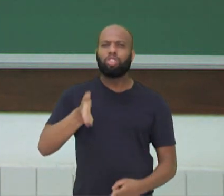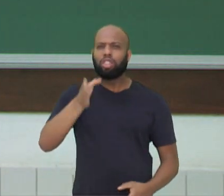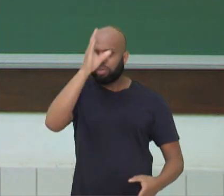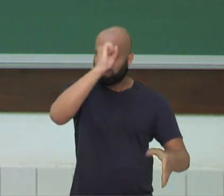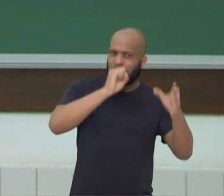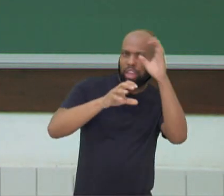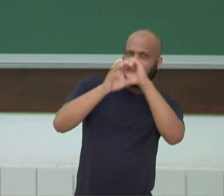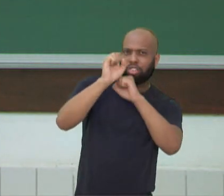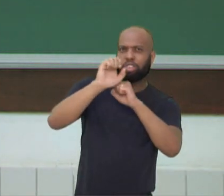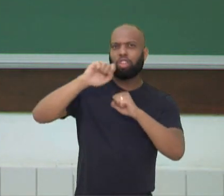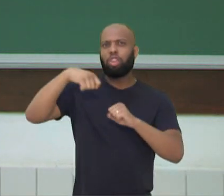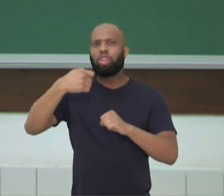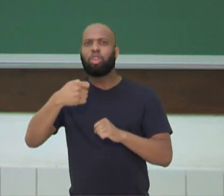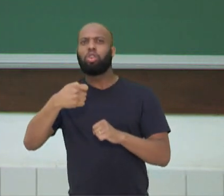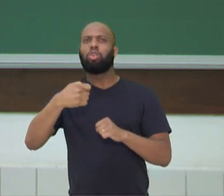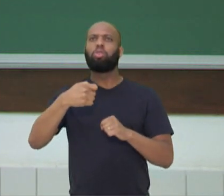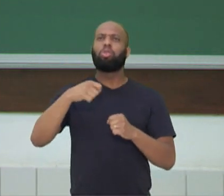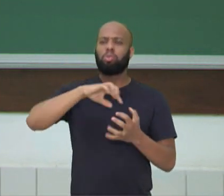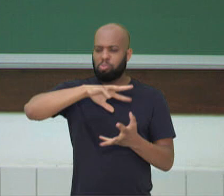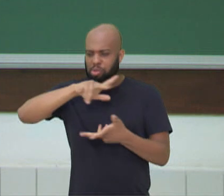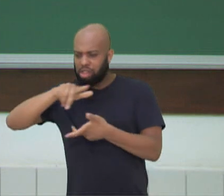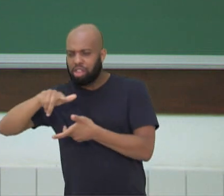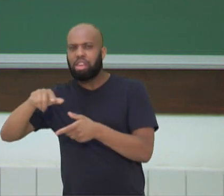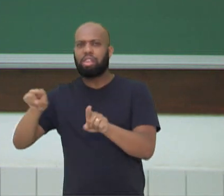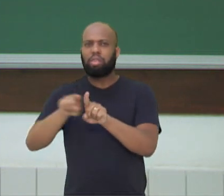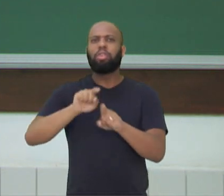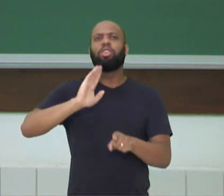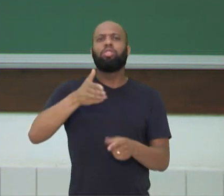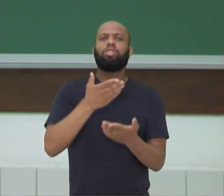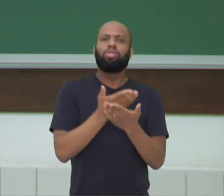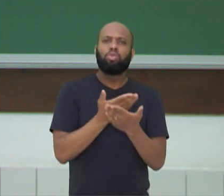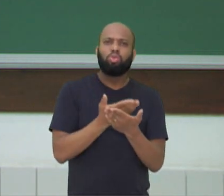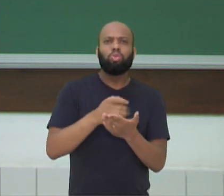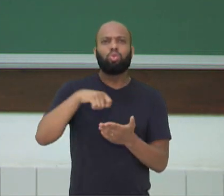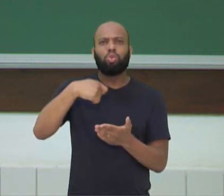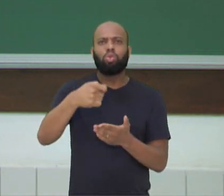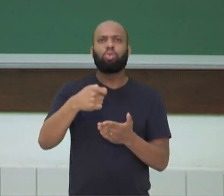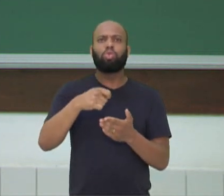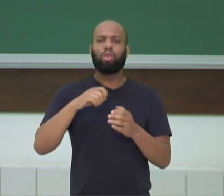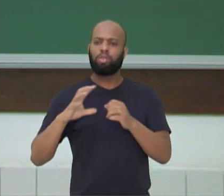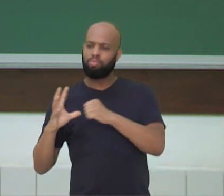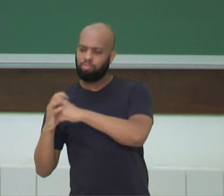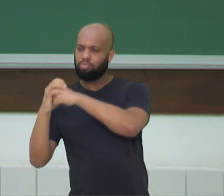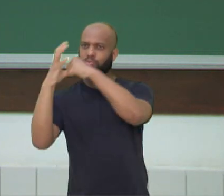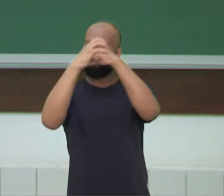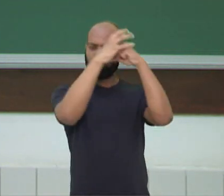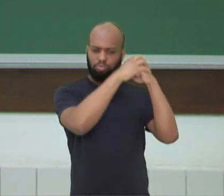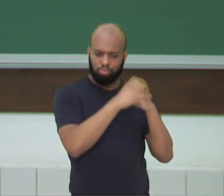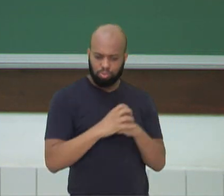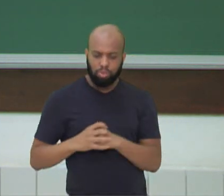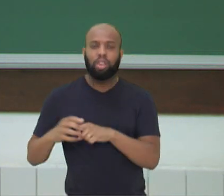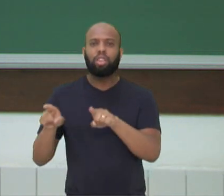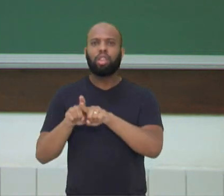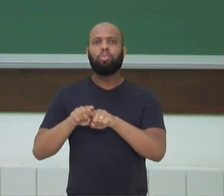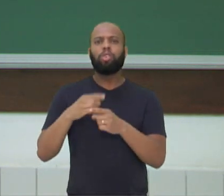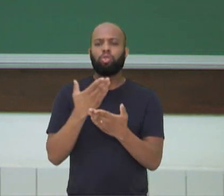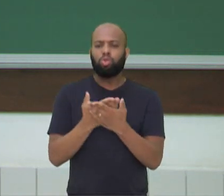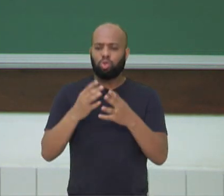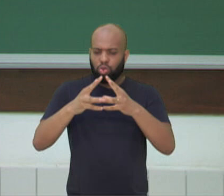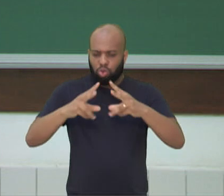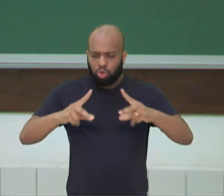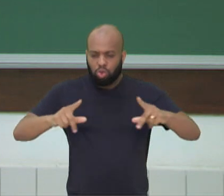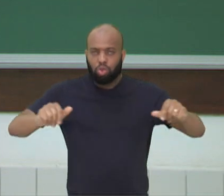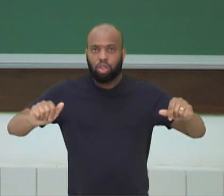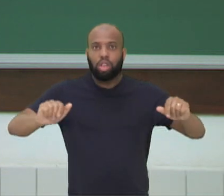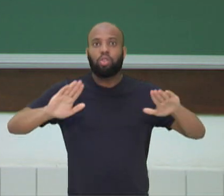falou de astronomia, a gente falou de cadeia alimentar, a gente falou de solo. Isso! Falou em litosfera, nós